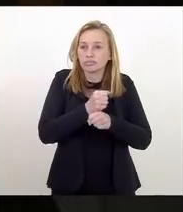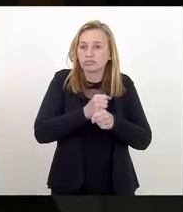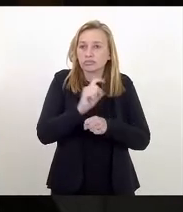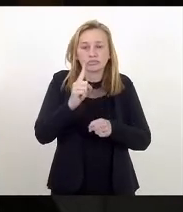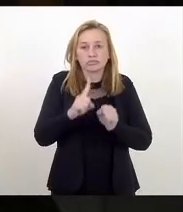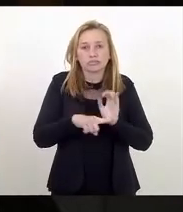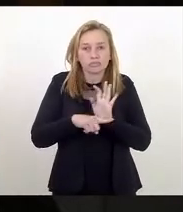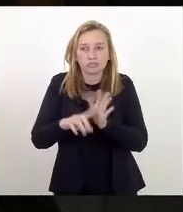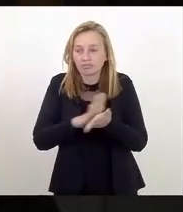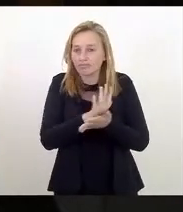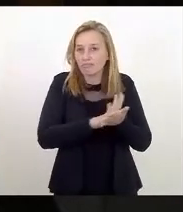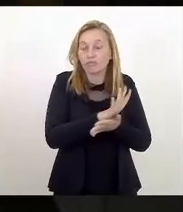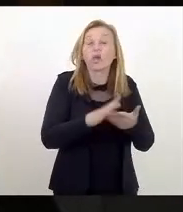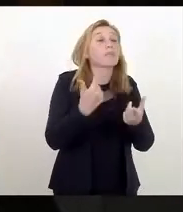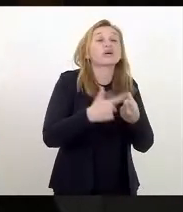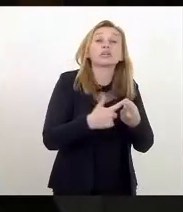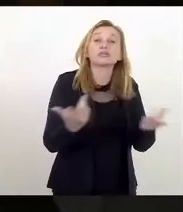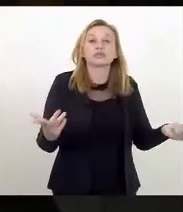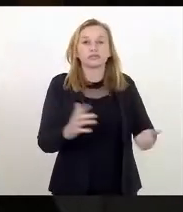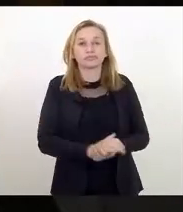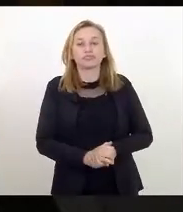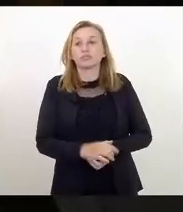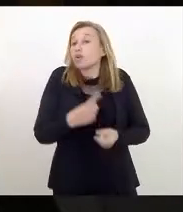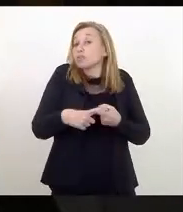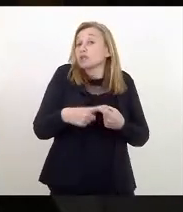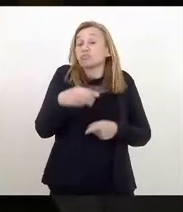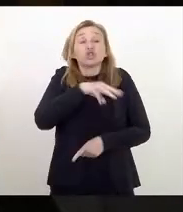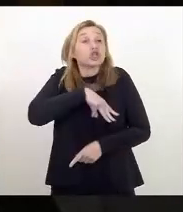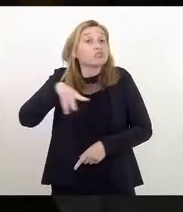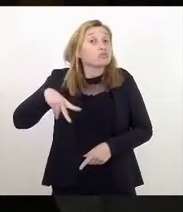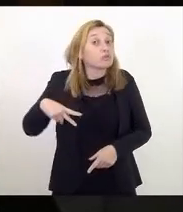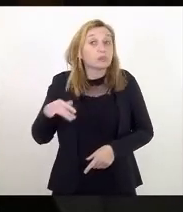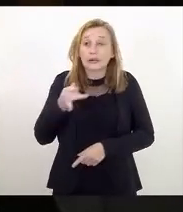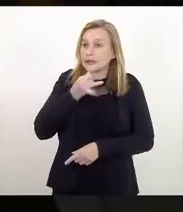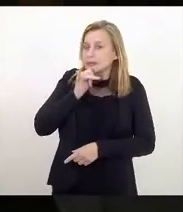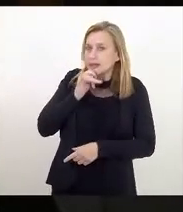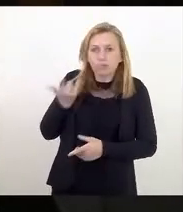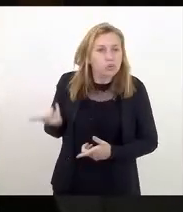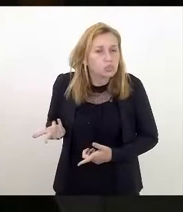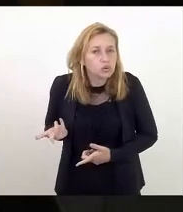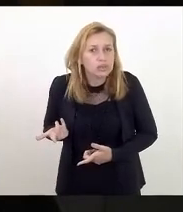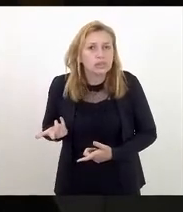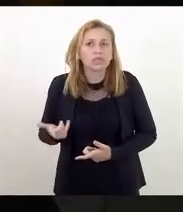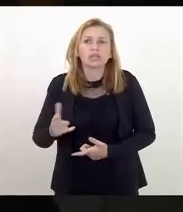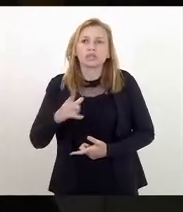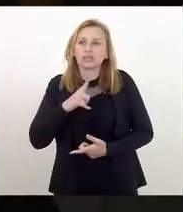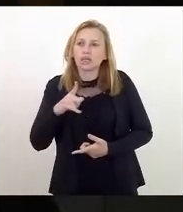Porque o Ministério Público, por exemplo, com quem temos uma excelente relação,